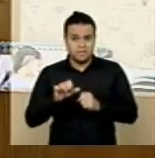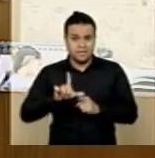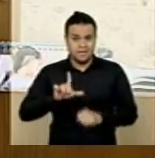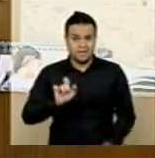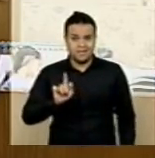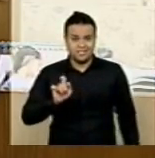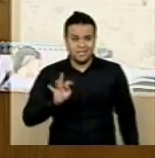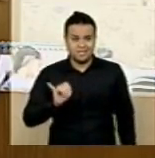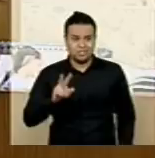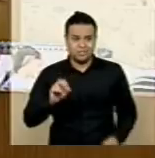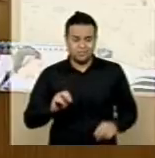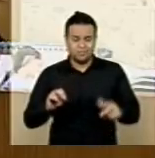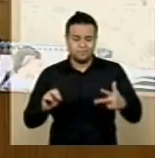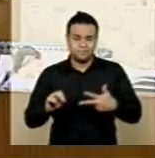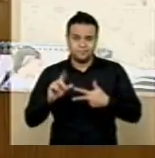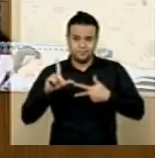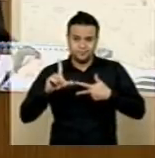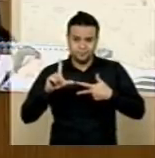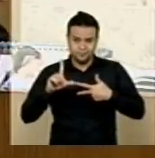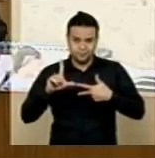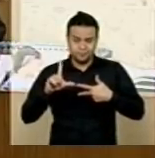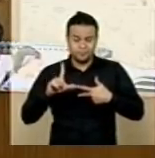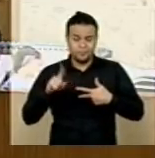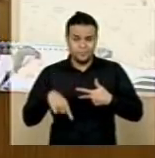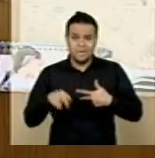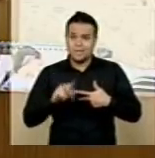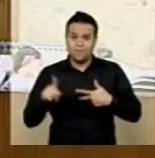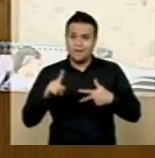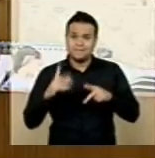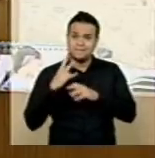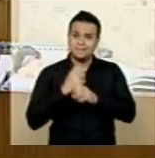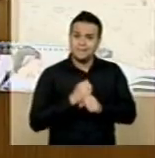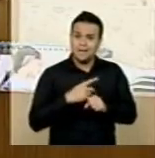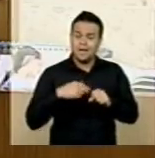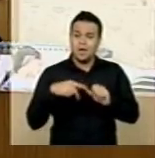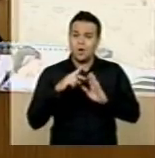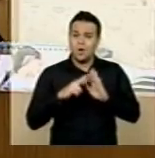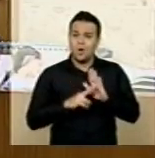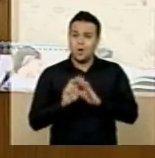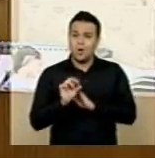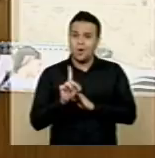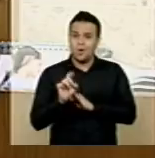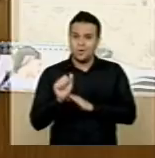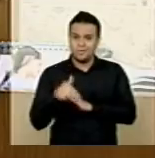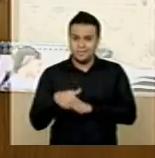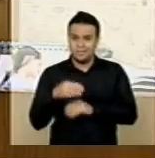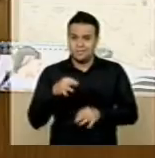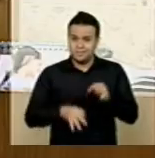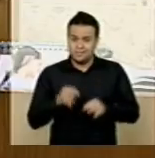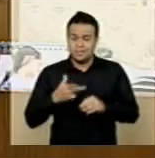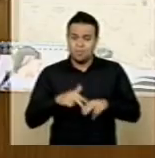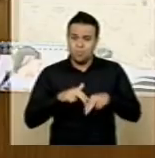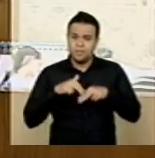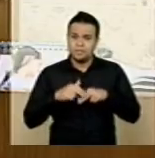que faz a revisão de ordem judicial. Para isso, os mecanismos instituídos no